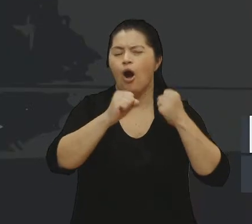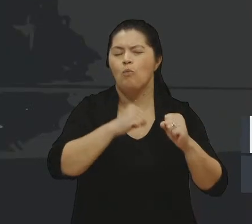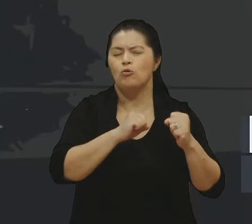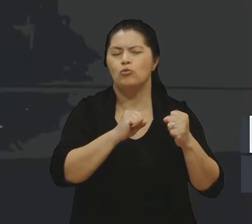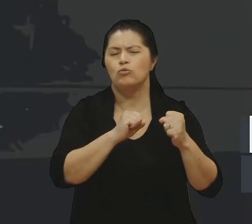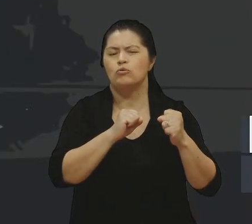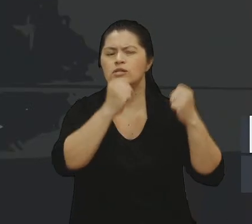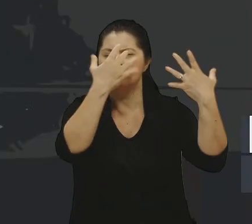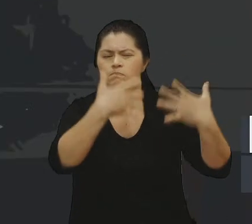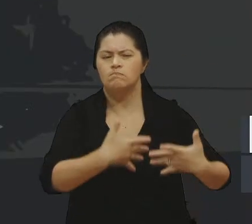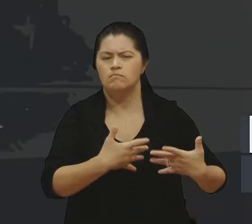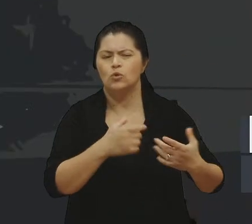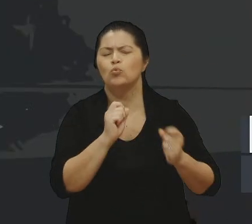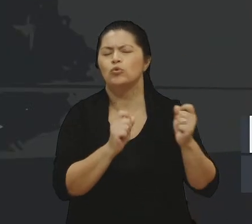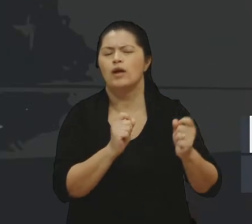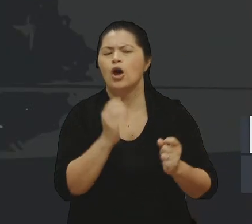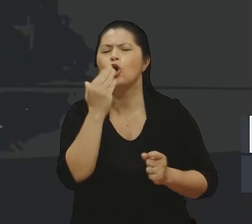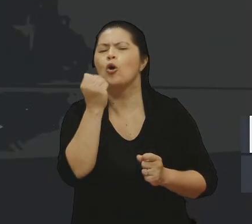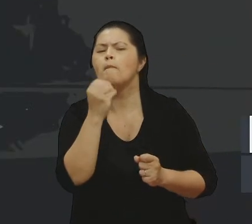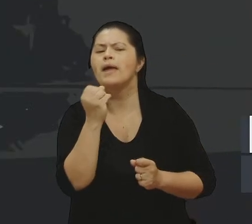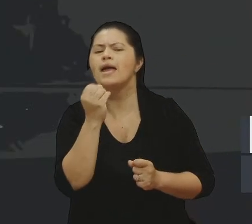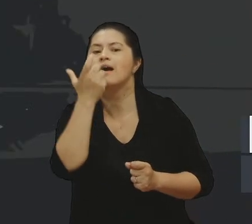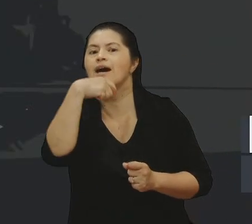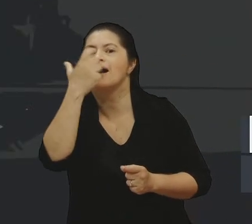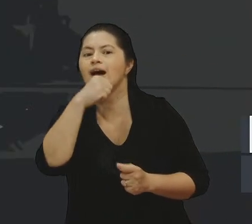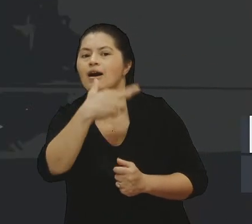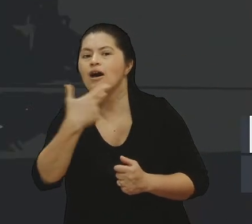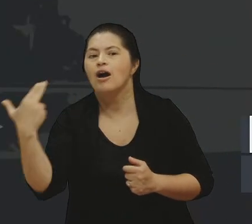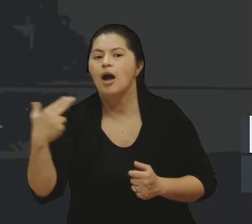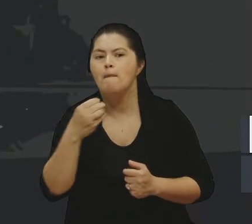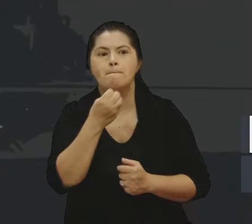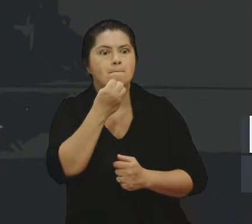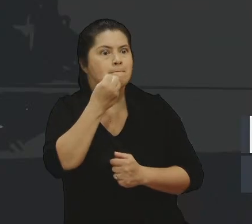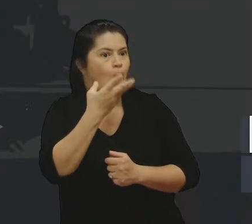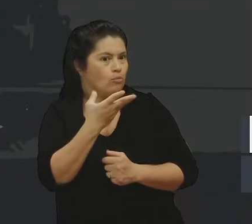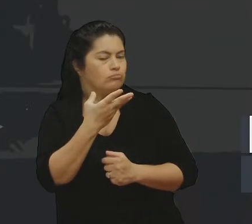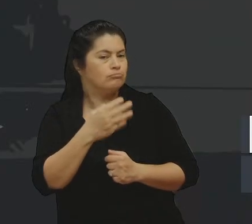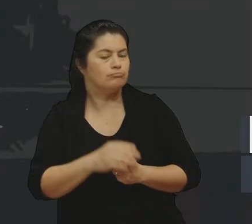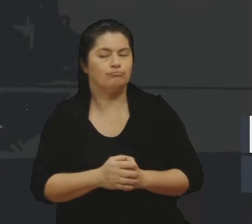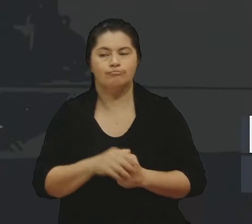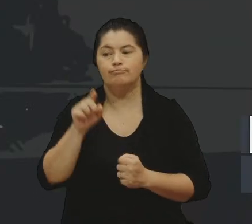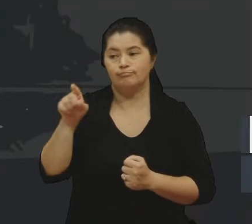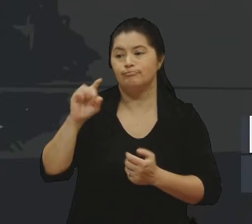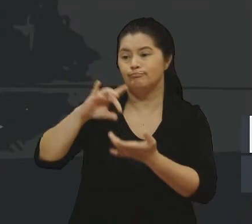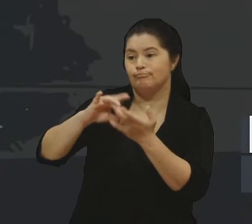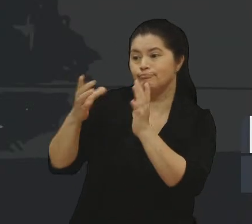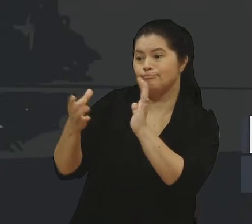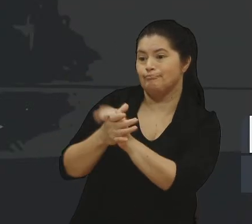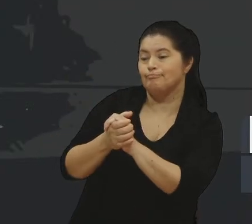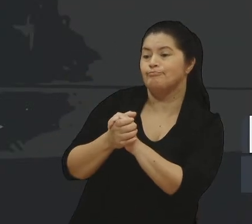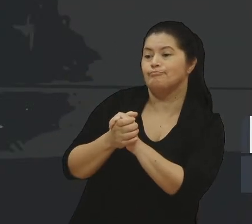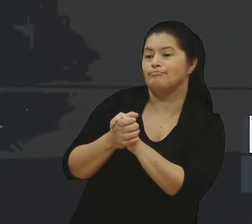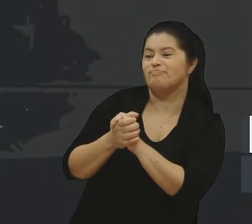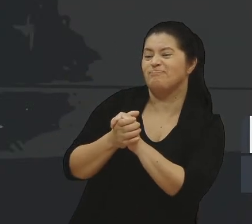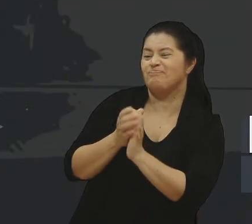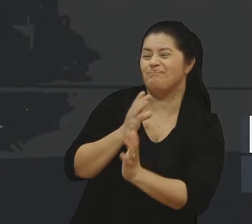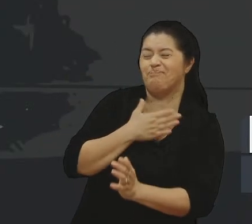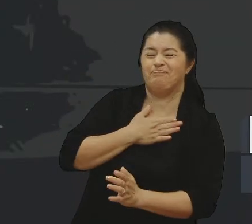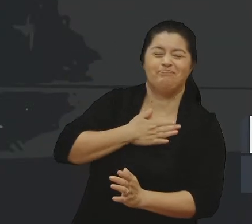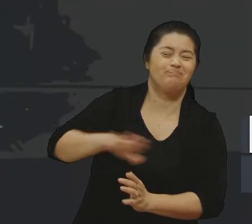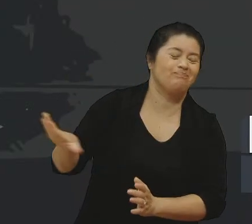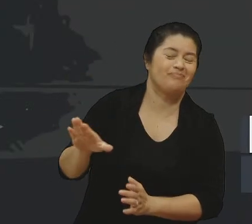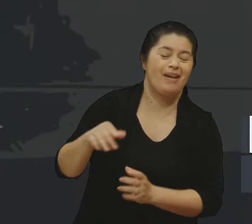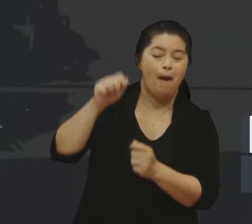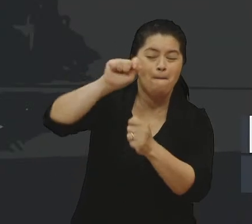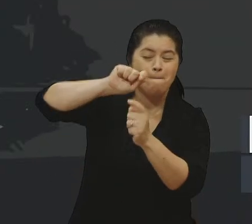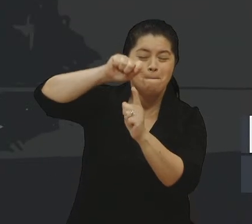fruto é bom? É bom? Minha esposa odeia banana. Quem gosta de banana?